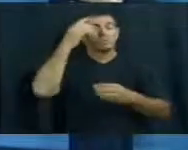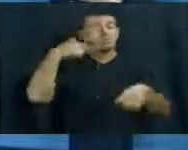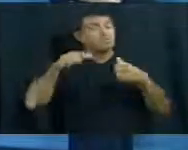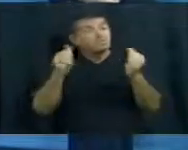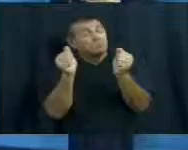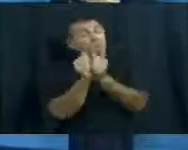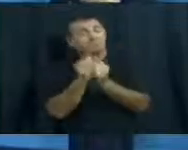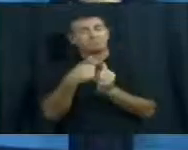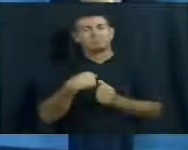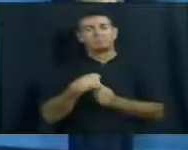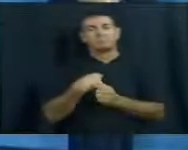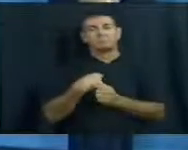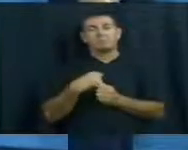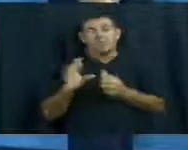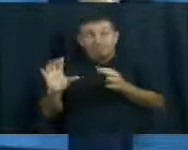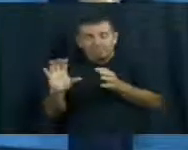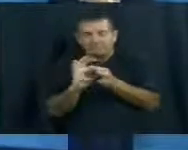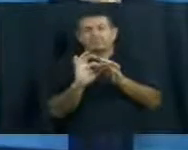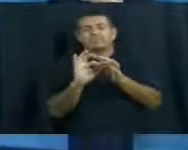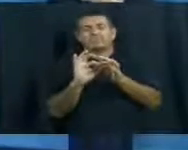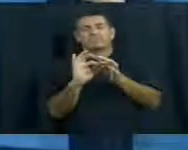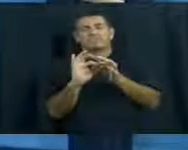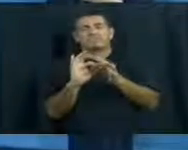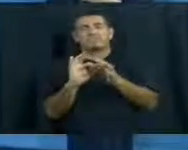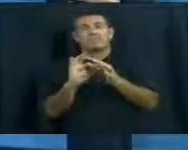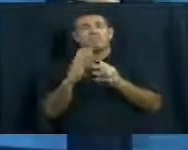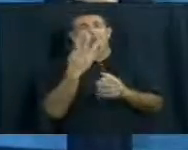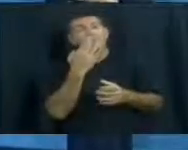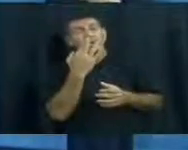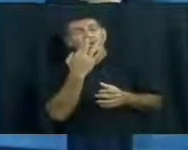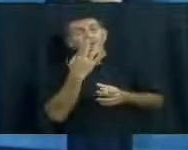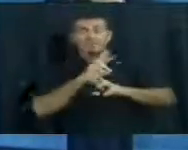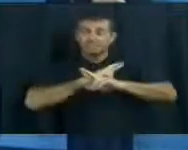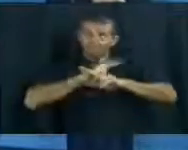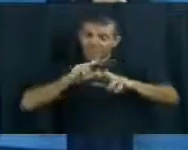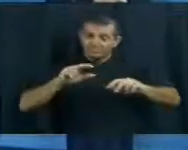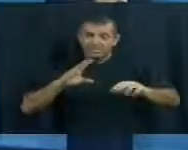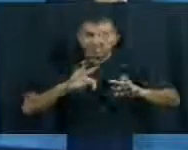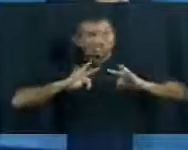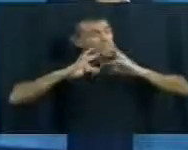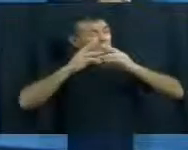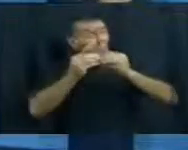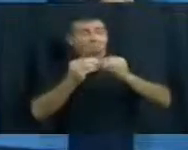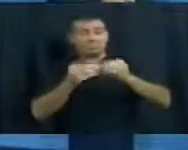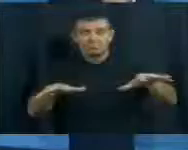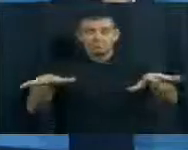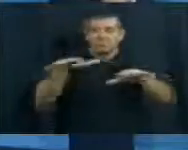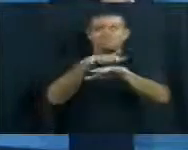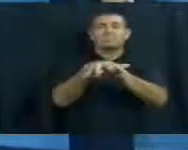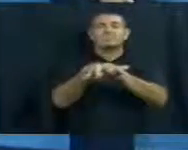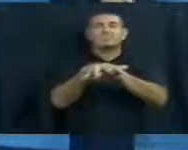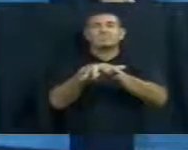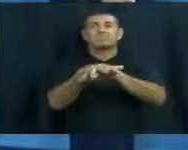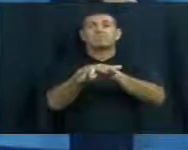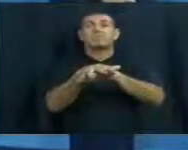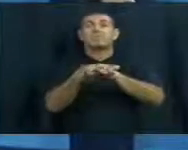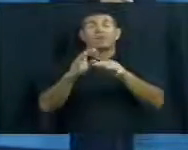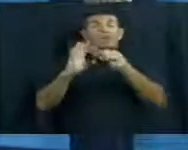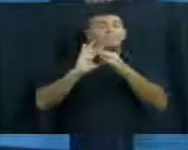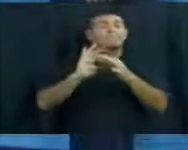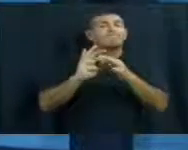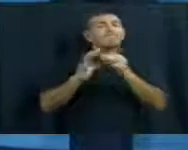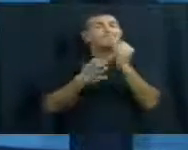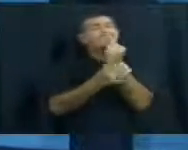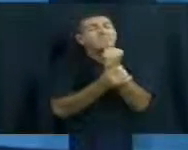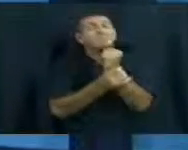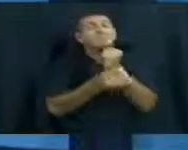que estão unidos para que a gente possa ter um carnaval para todos, de inclusão, com segurança, assim